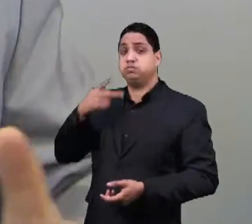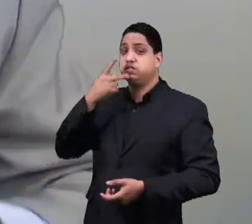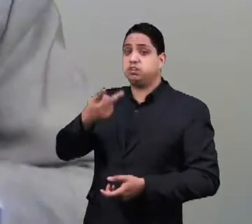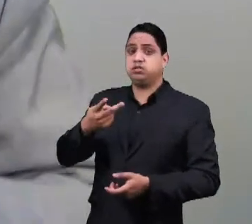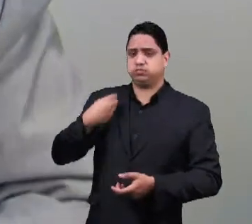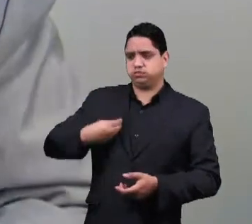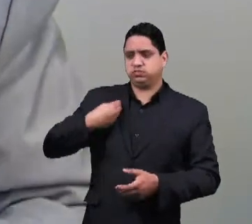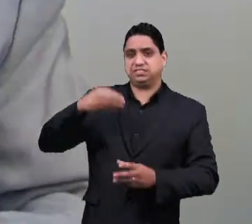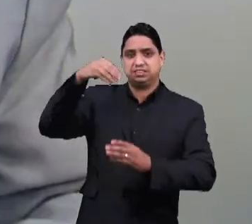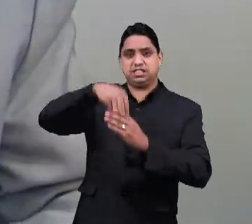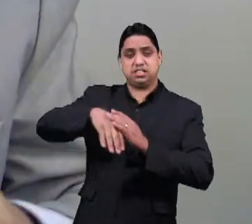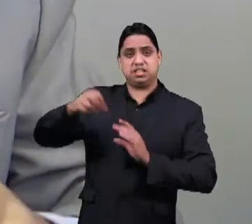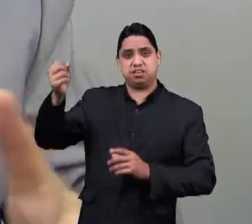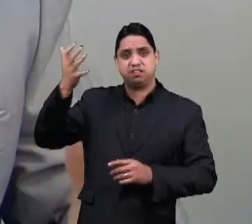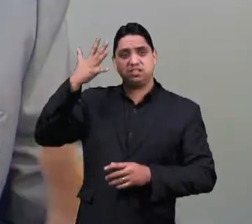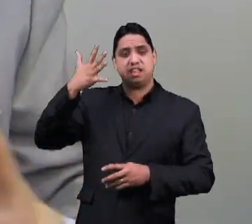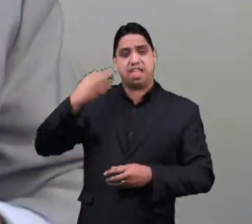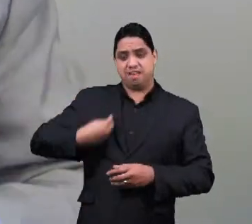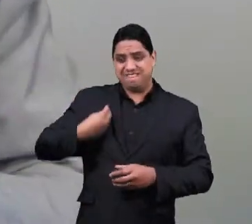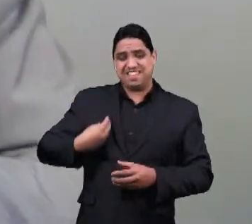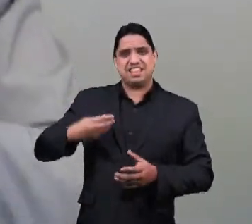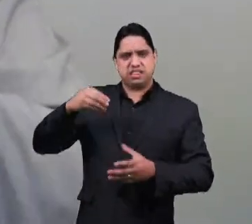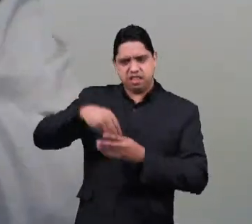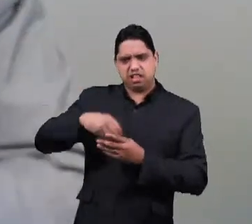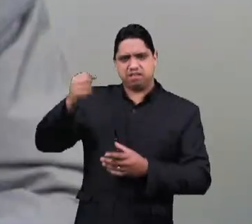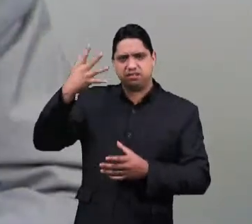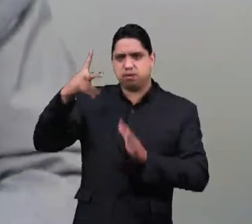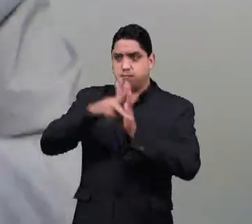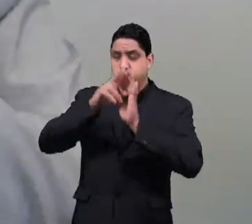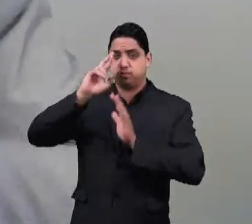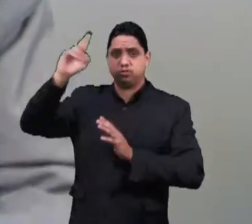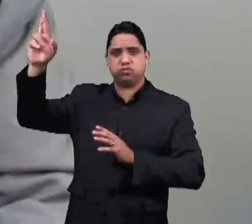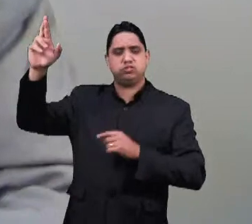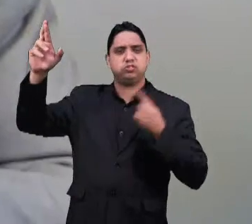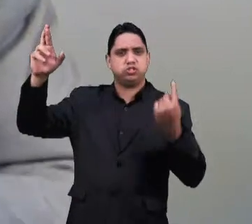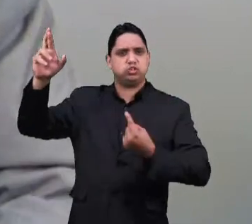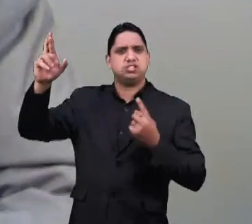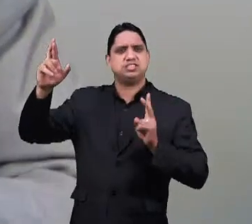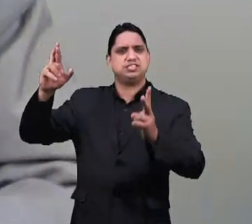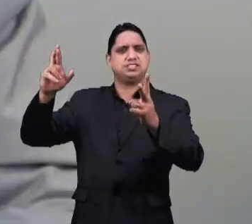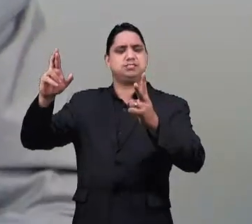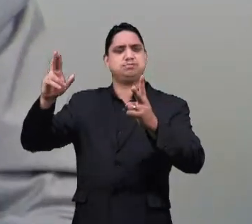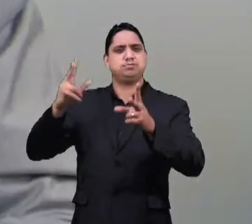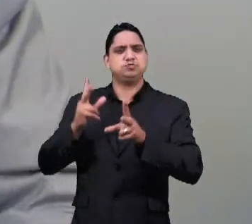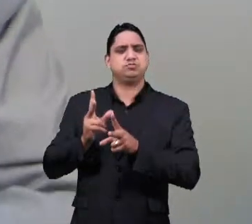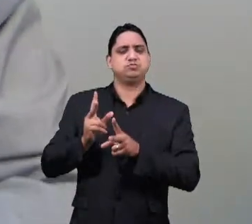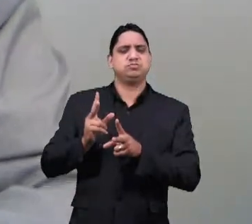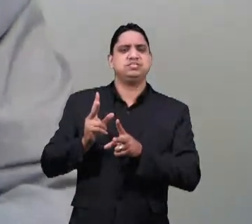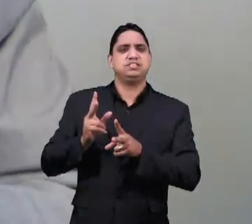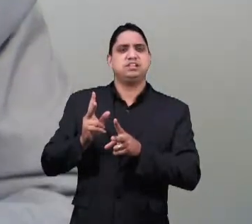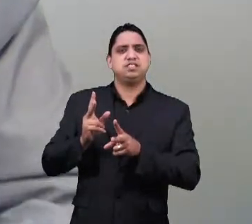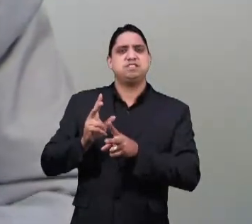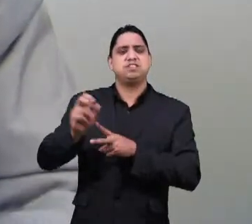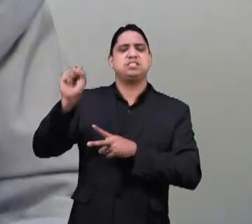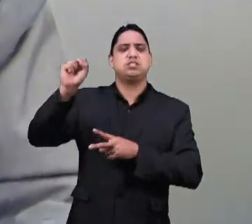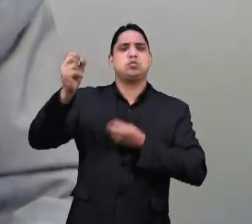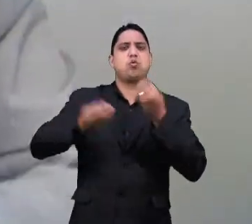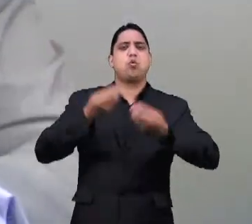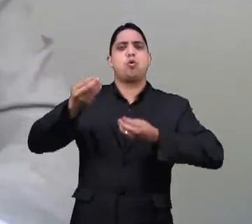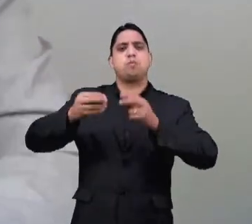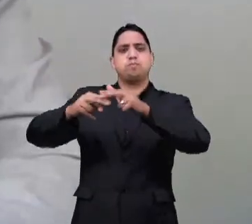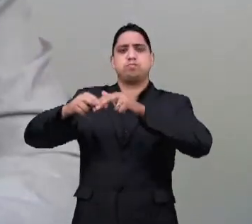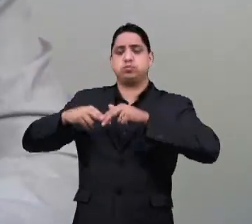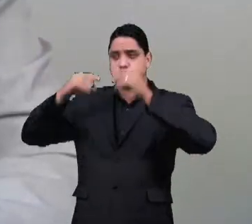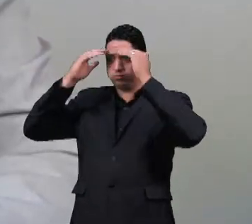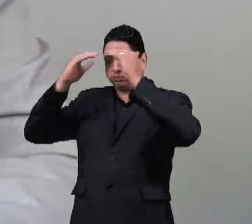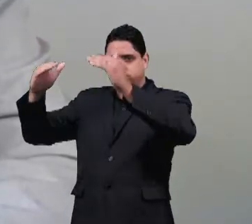na revelação, é a vida na revelação. Isso. A gente sempre ganha na obediência. Pode ter certeza, você pode não